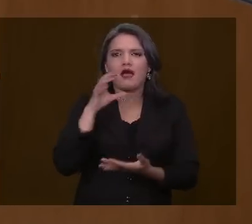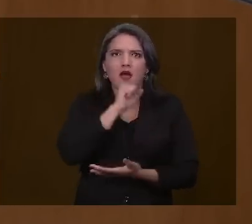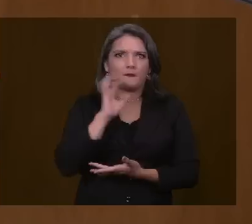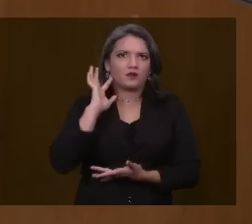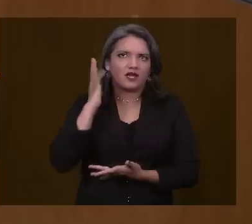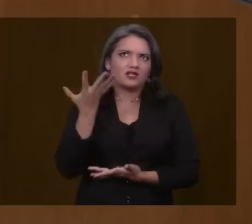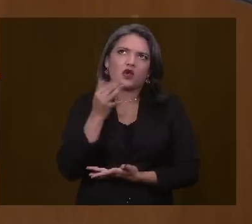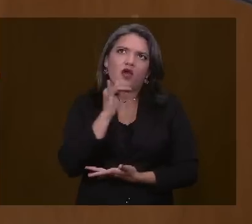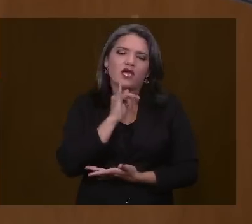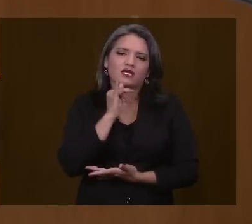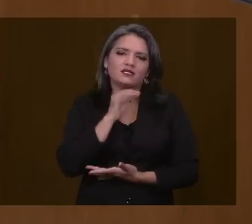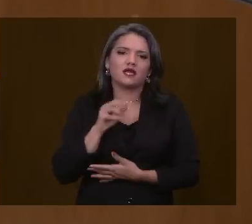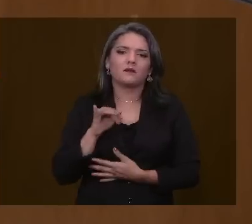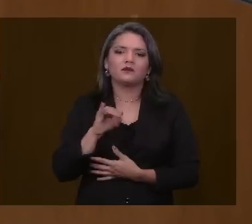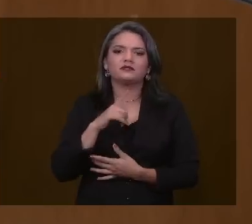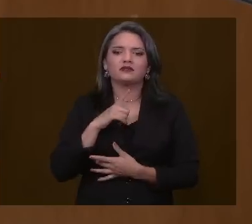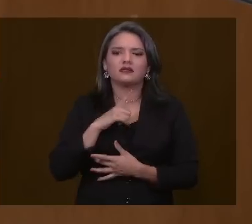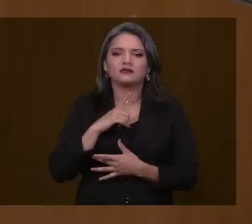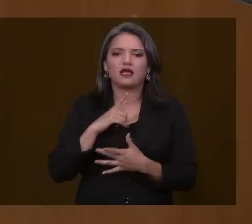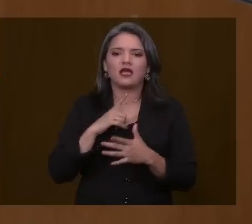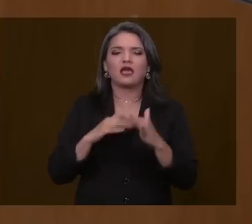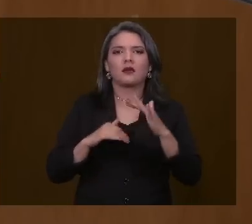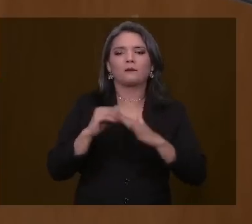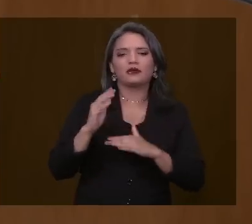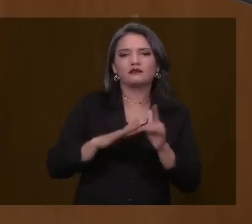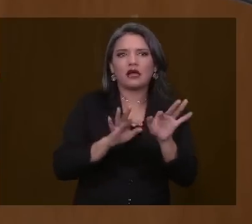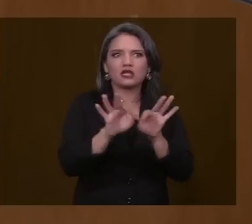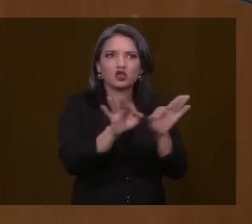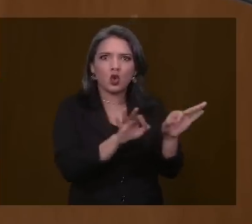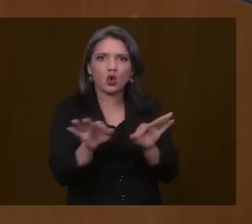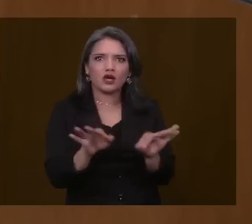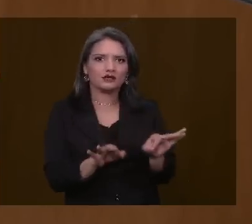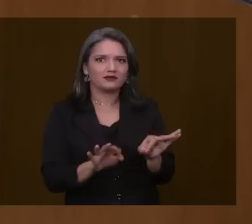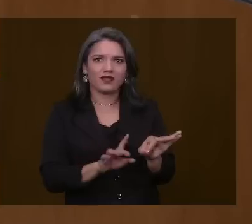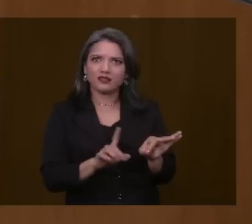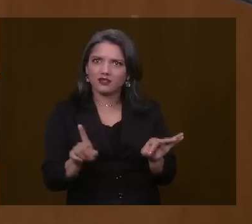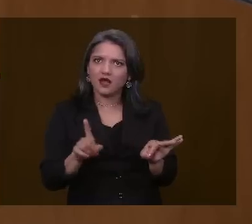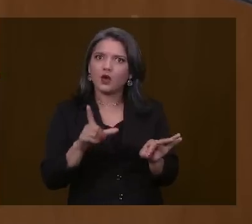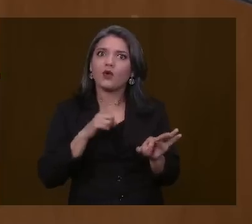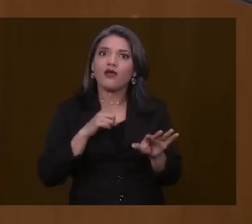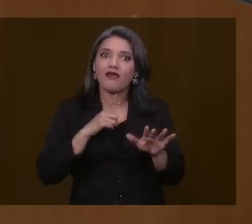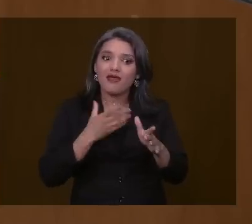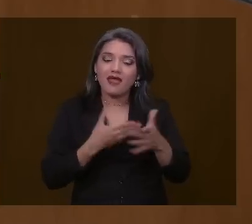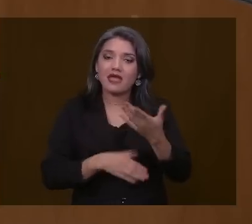mera invocação de habilidades em logística. Cooperação